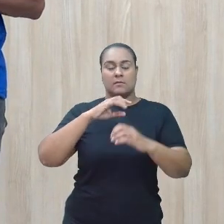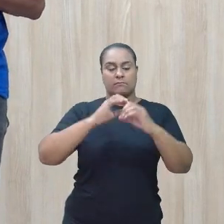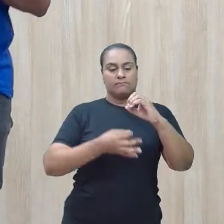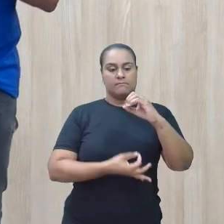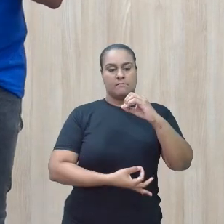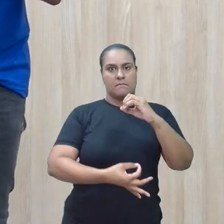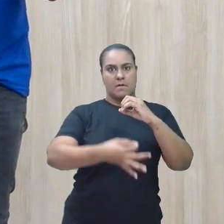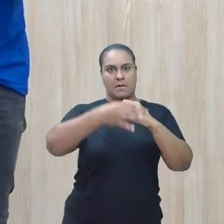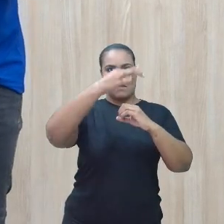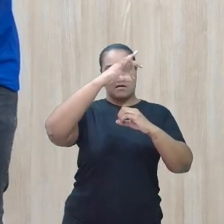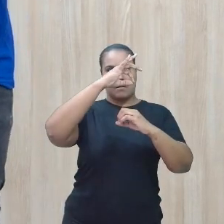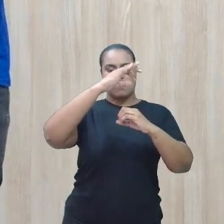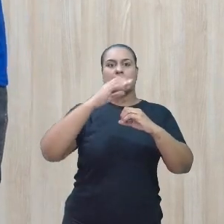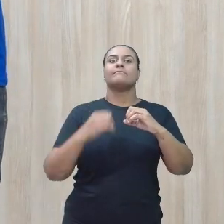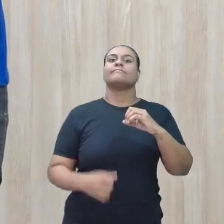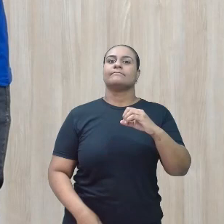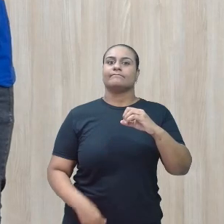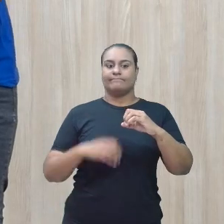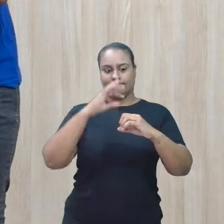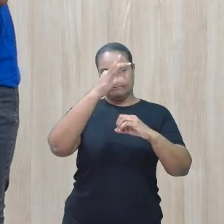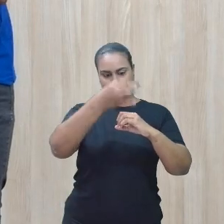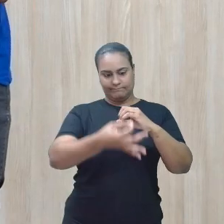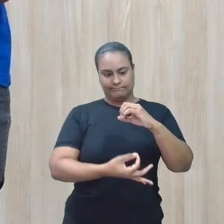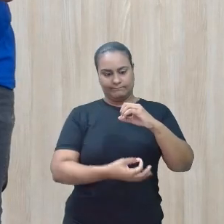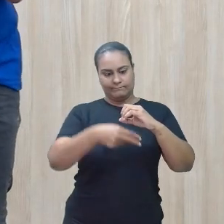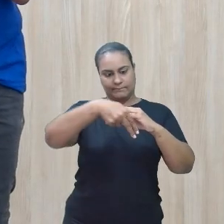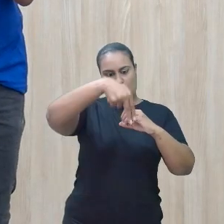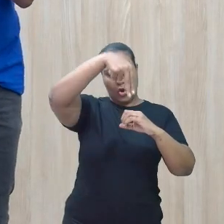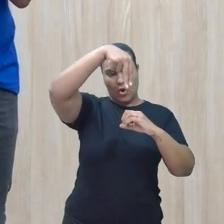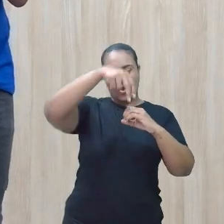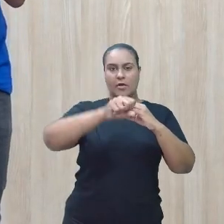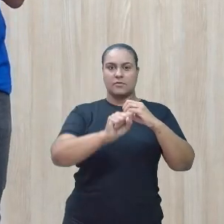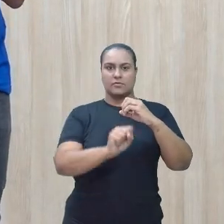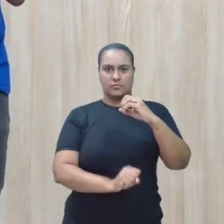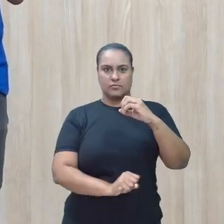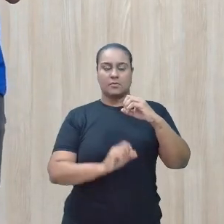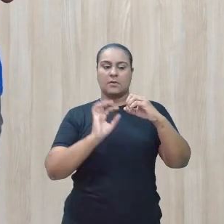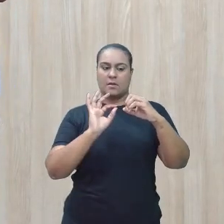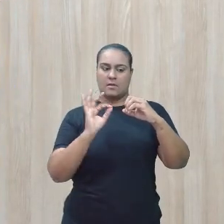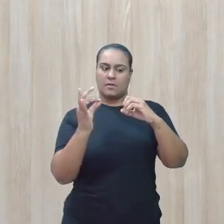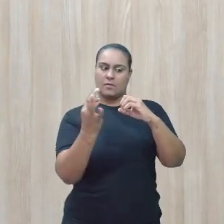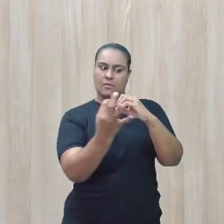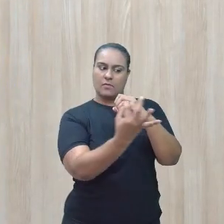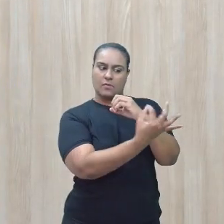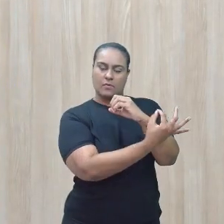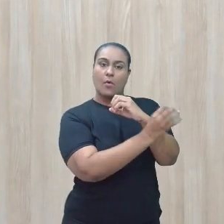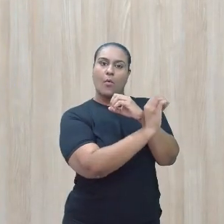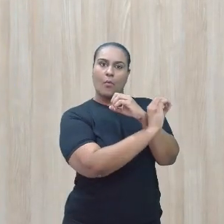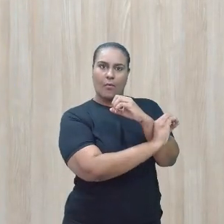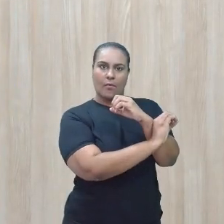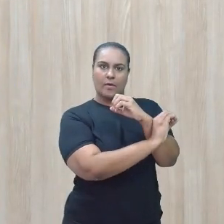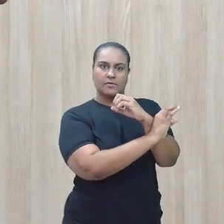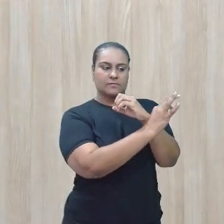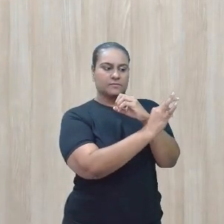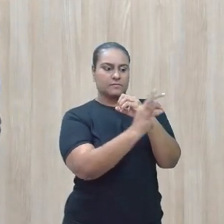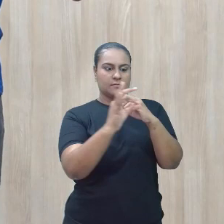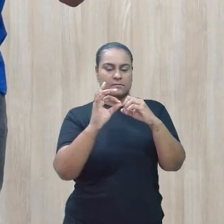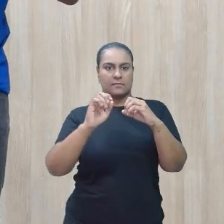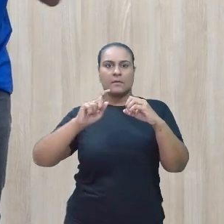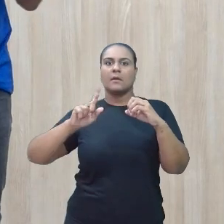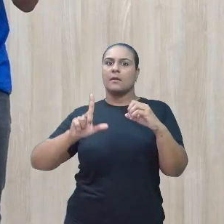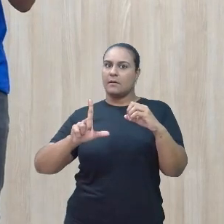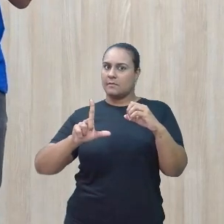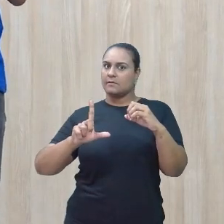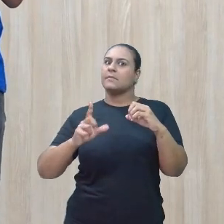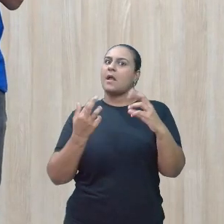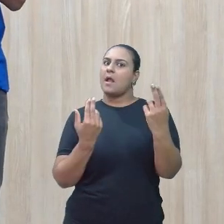norte, a mesma latitude para o sul. Eu tenho a mesma longitude para o oeste e para o leste. Eu